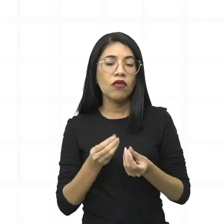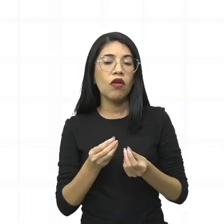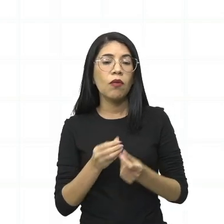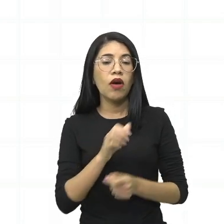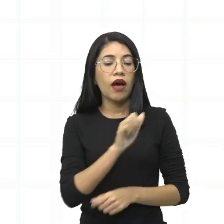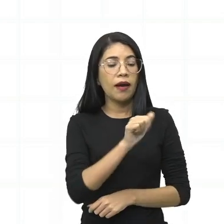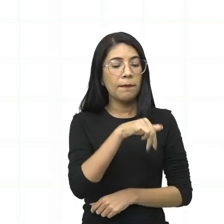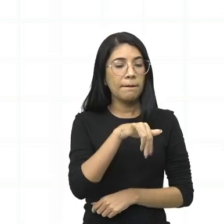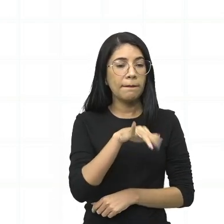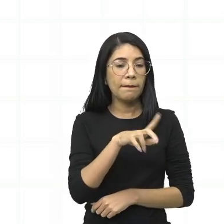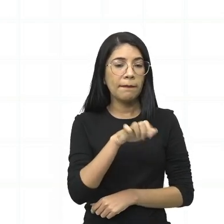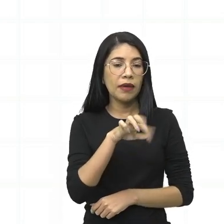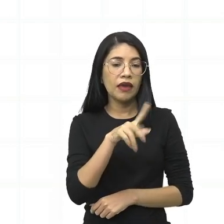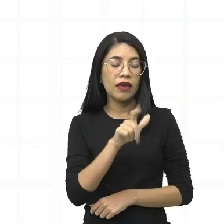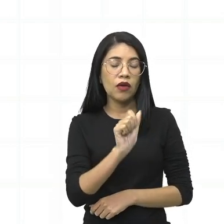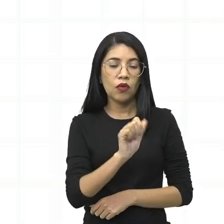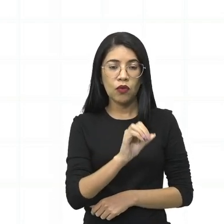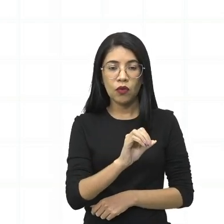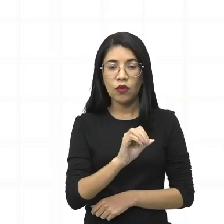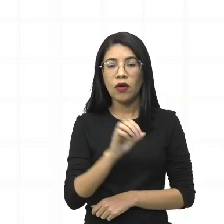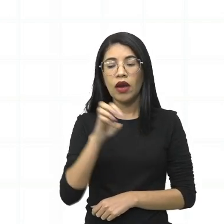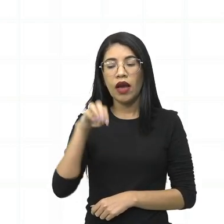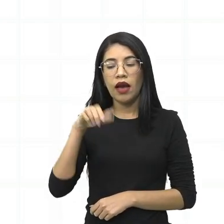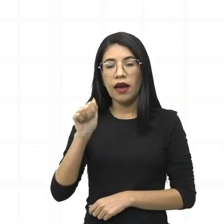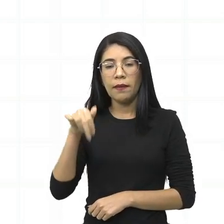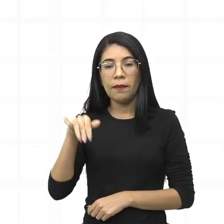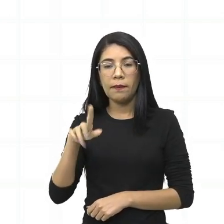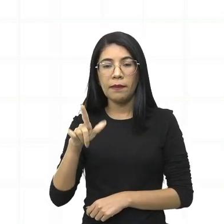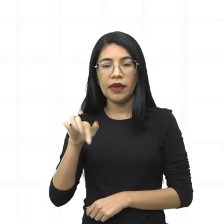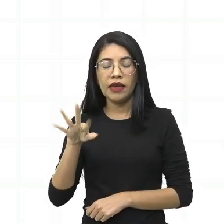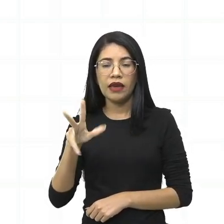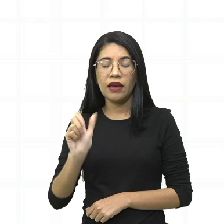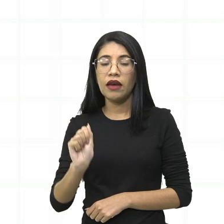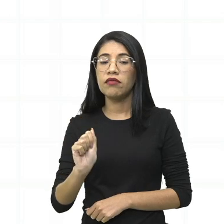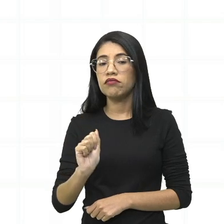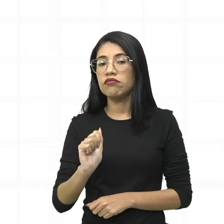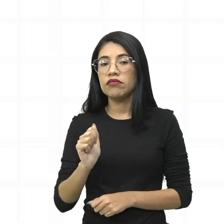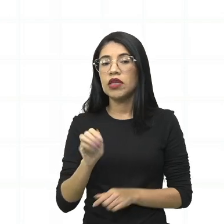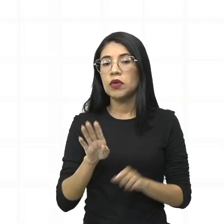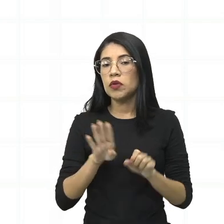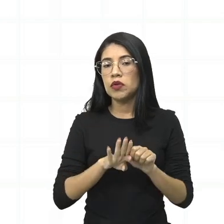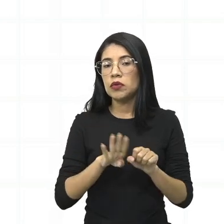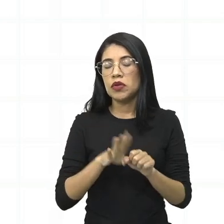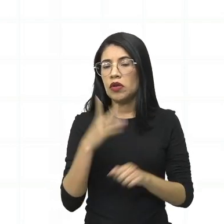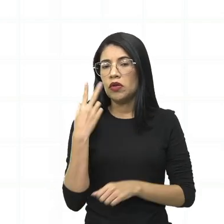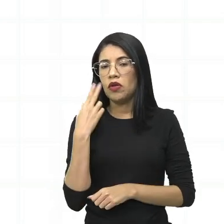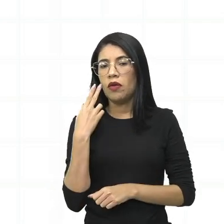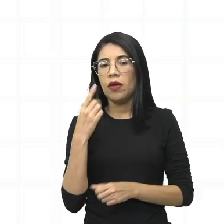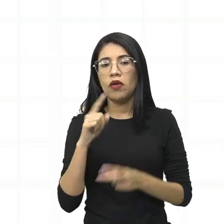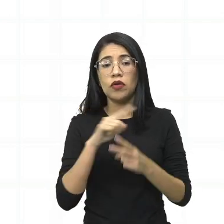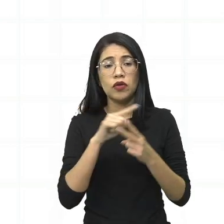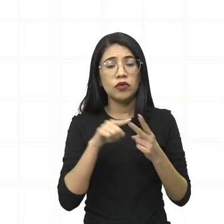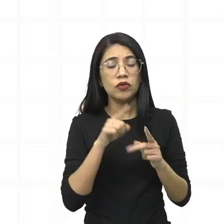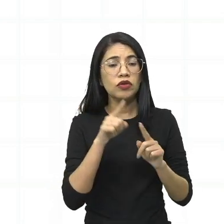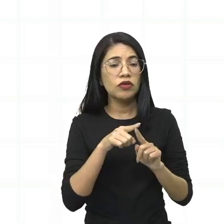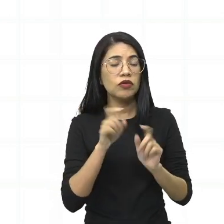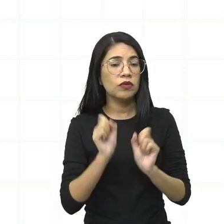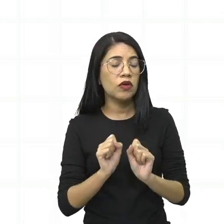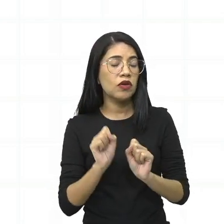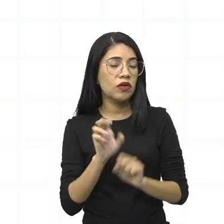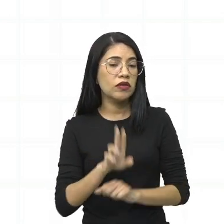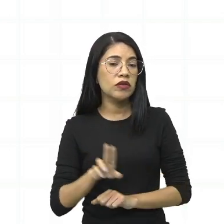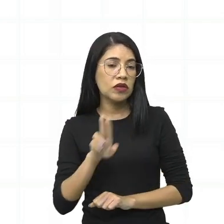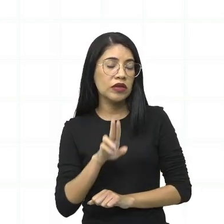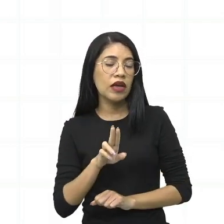certo? Amigo, amiga. Ele é um amigo, ela é uma amiga. Não tem mistério. Substantivo biforme, tá? Quando